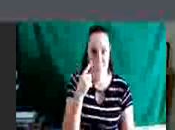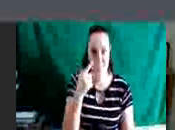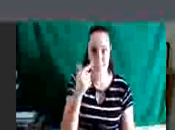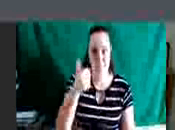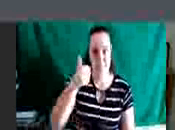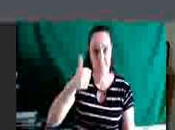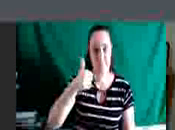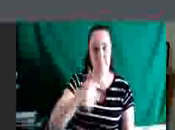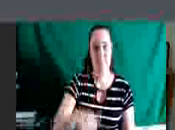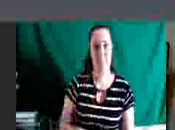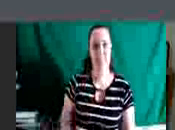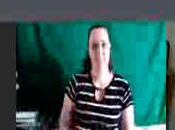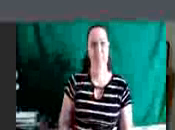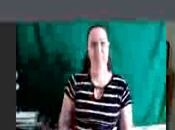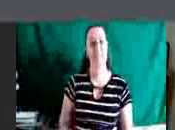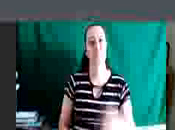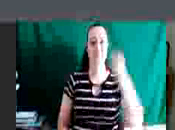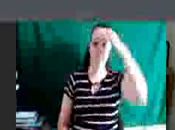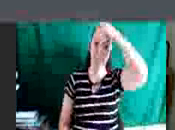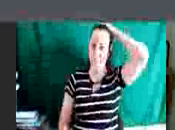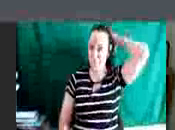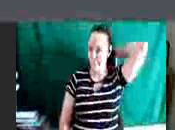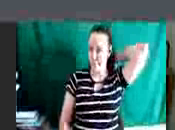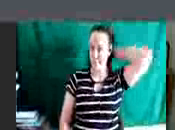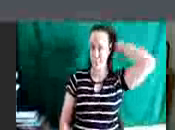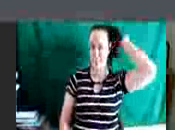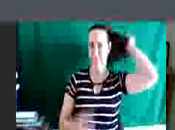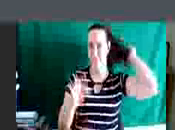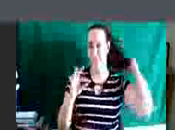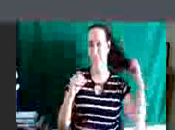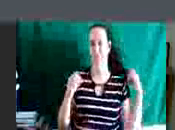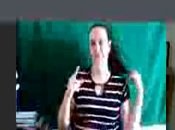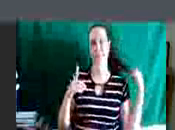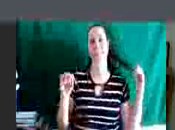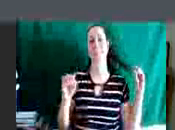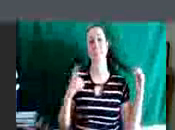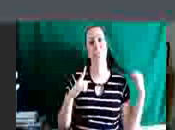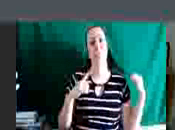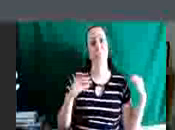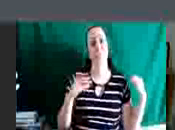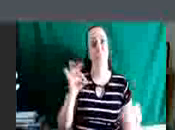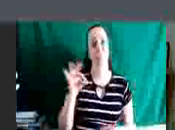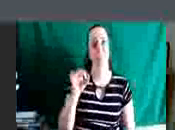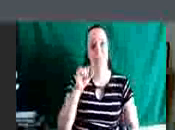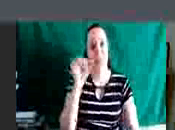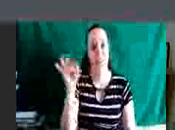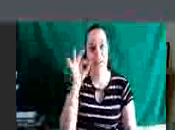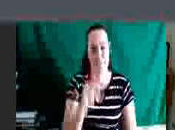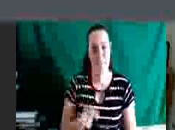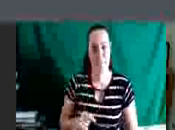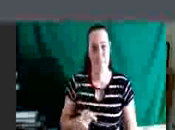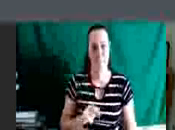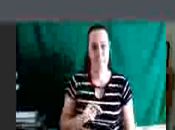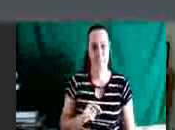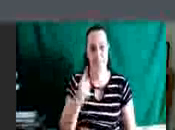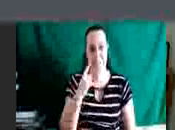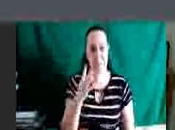do ano 2017. Se eu perguntar para vocês assim, por exemplo, o risco de cross-site scripting, aqui,